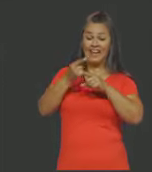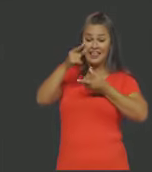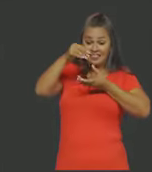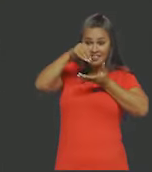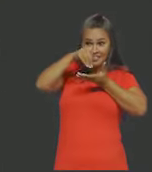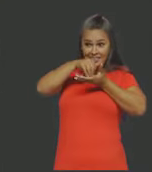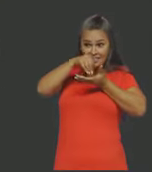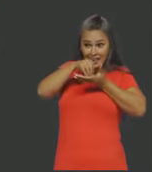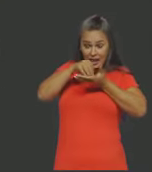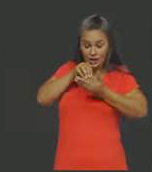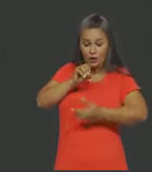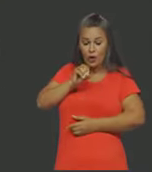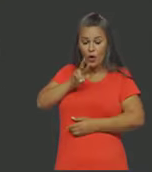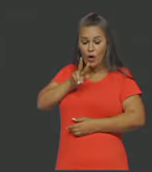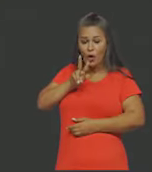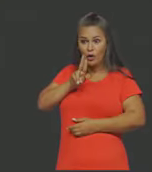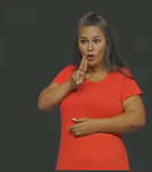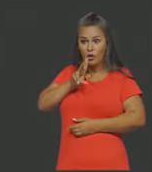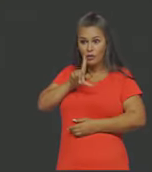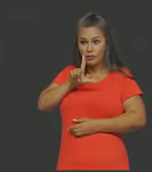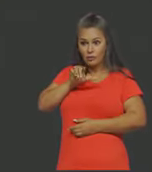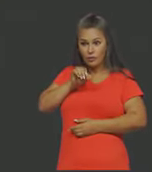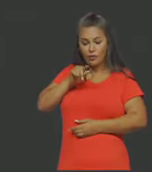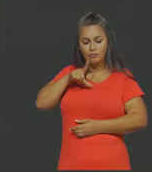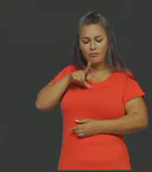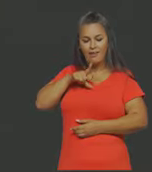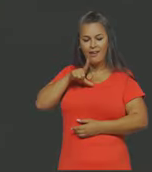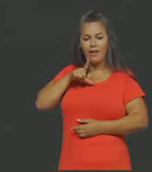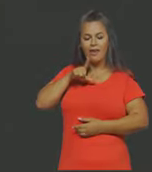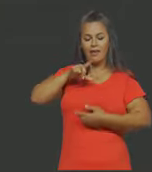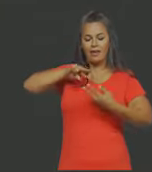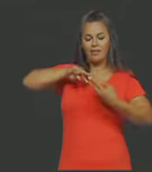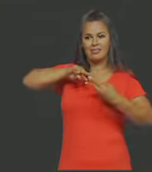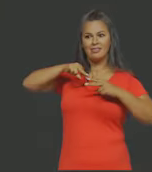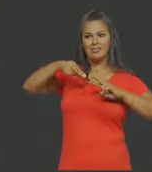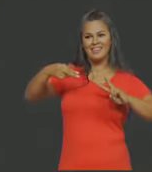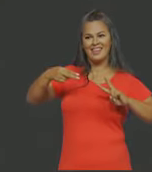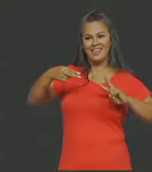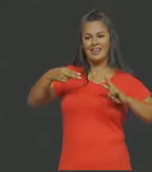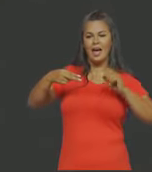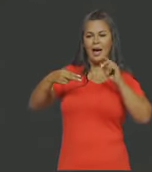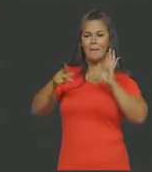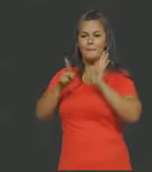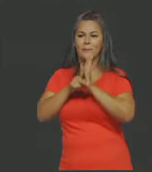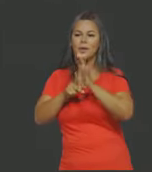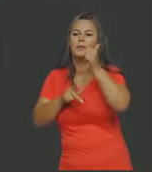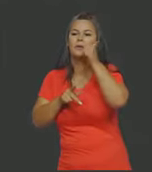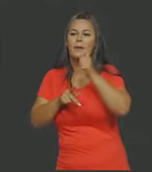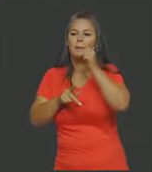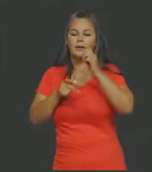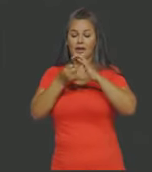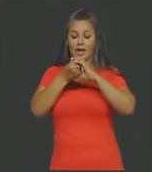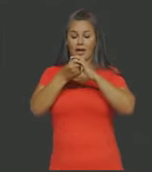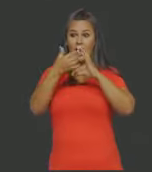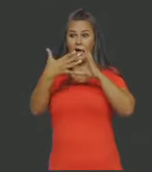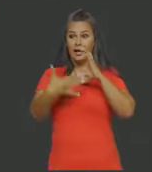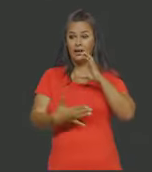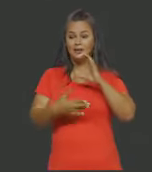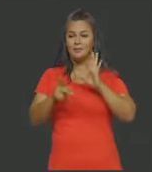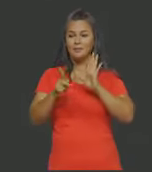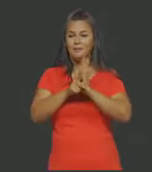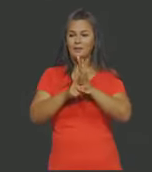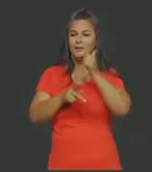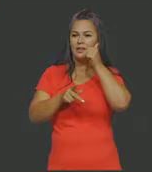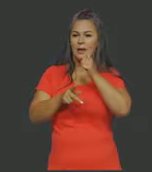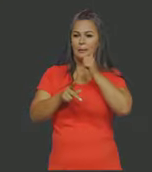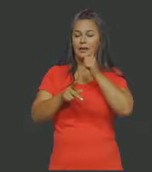DNA, que é da mãe. Que quando encontrar com o espermatozoide, que é do pai, que vai trazer metade do DNA, vai juntar o